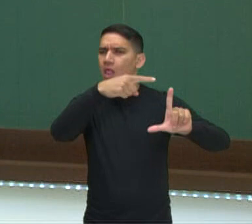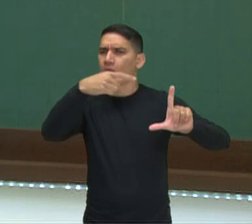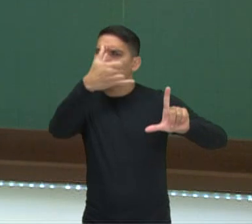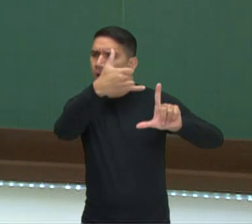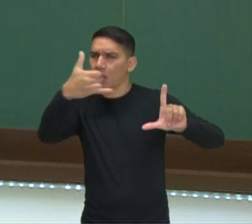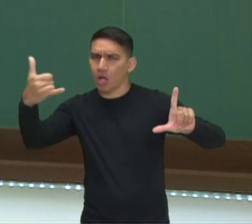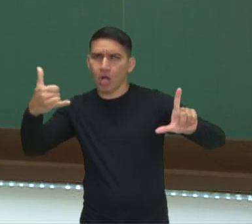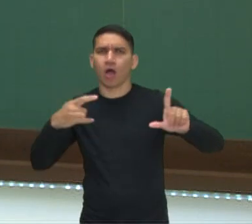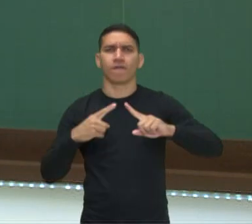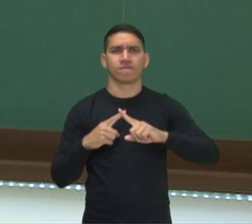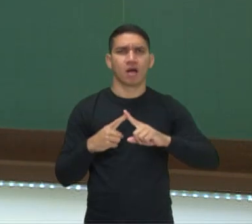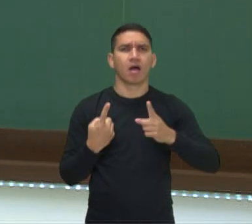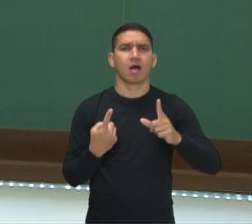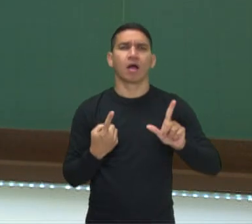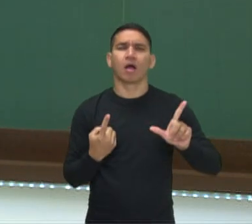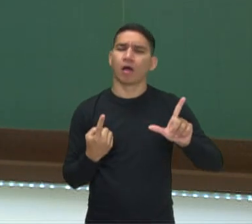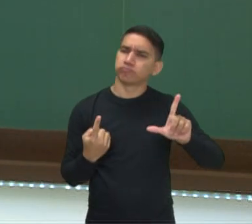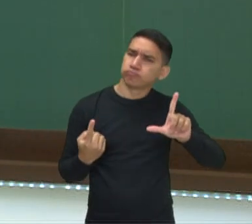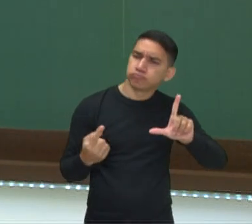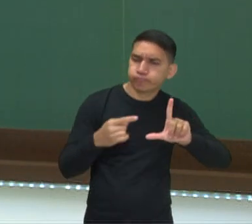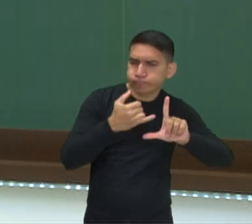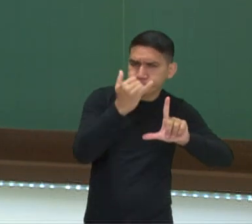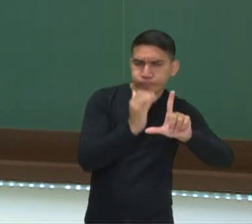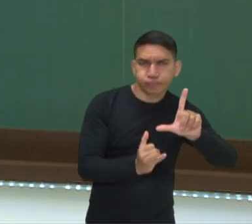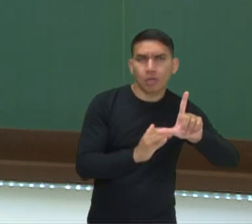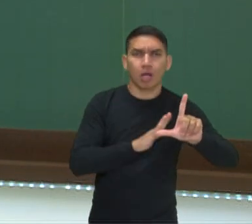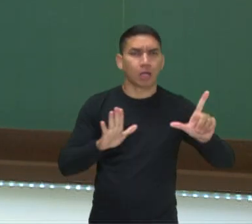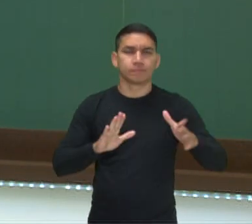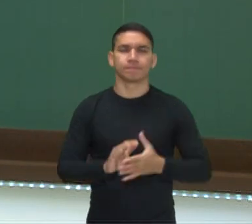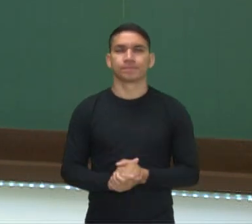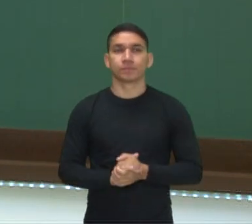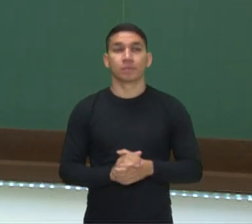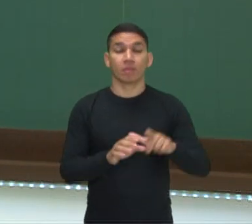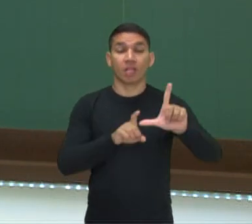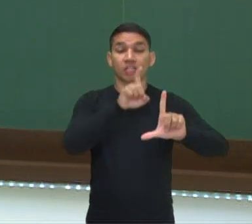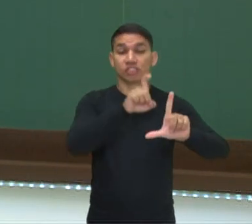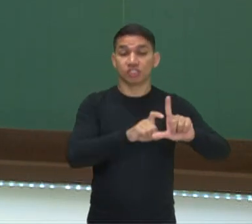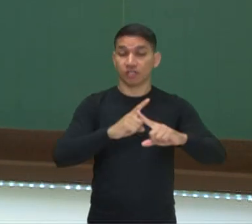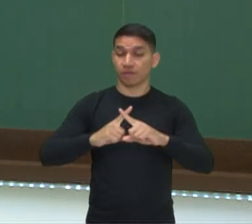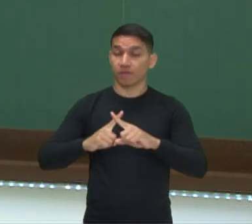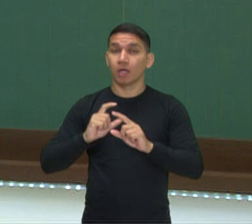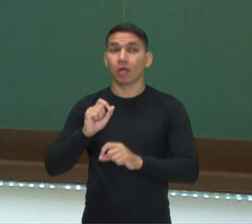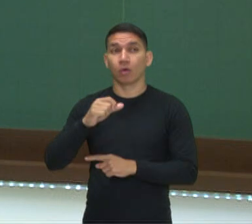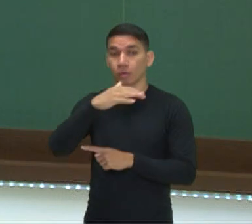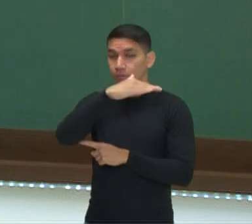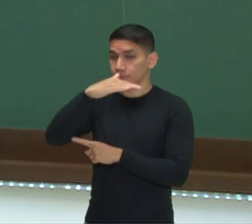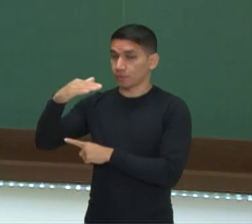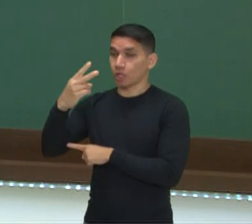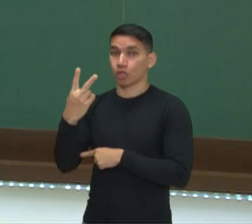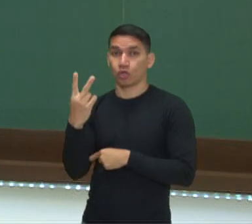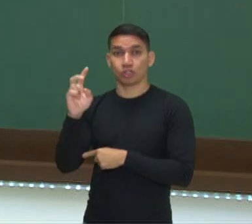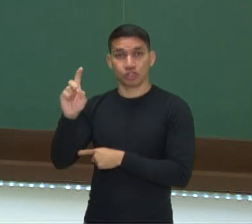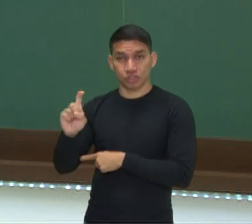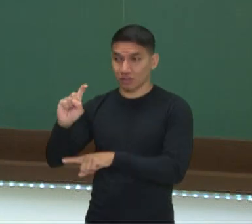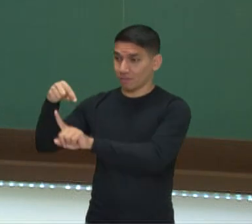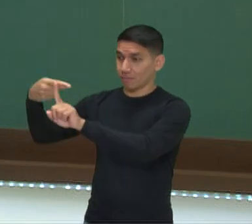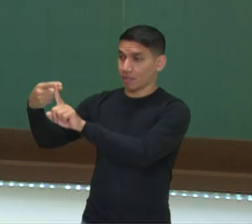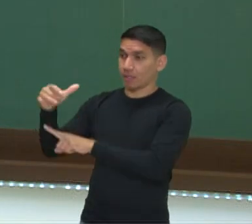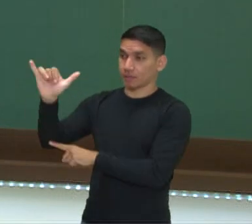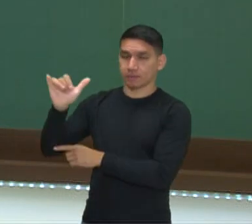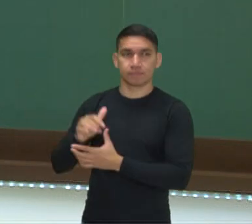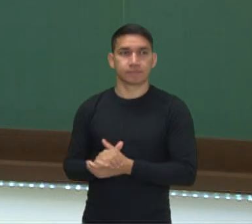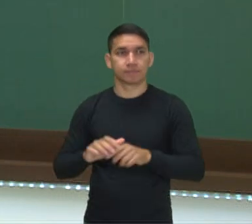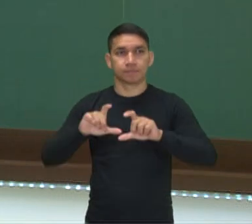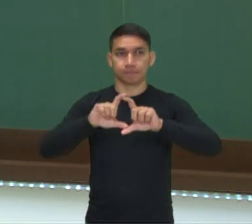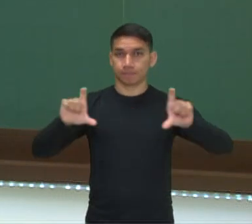acostumado a falar. O x, medida x, vezes a medida 2x mais y. Então